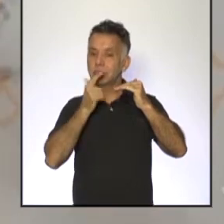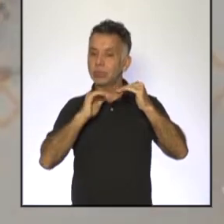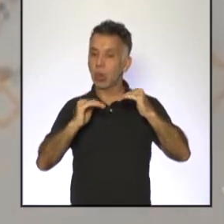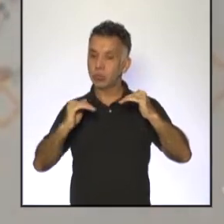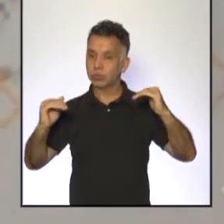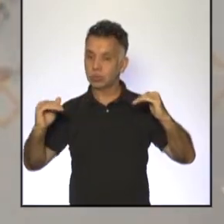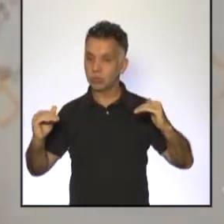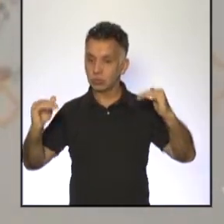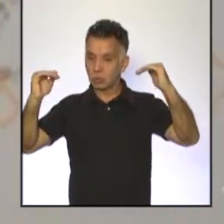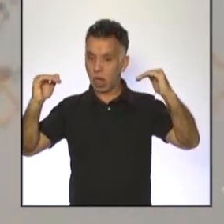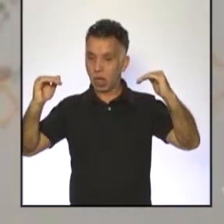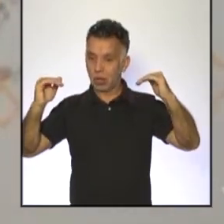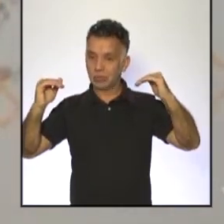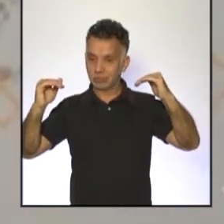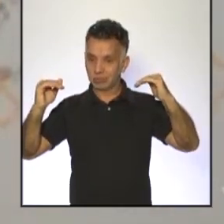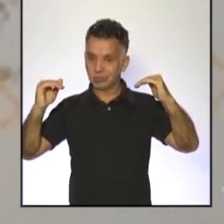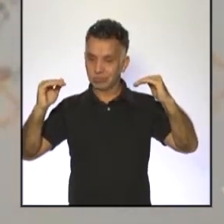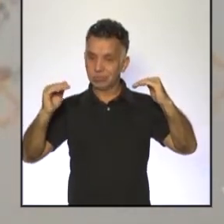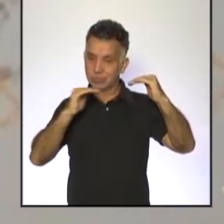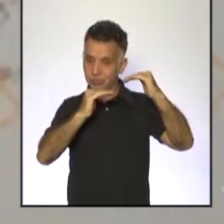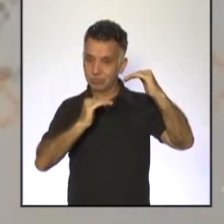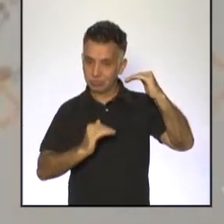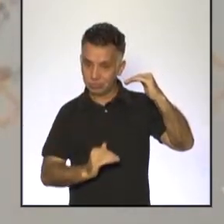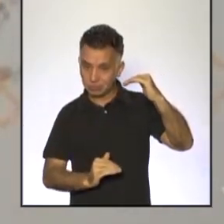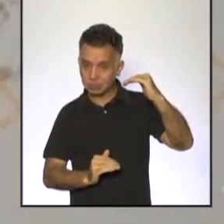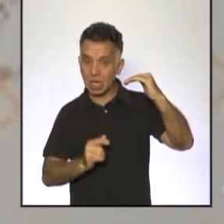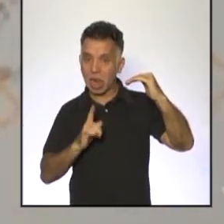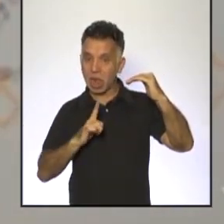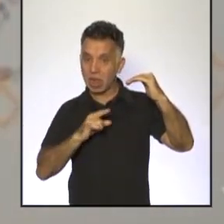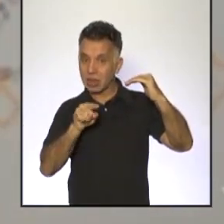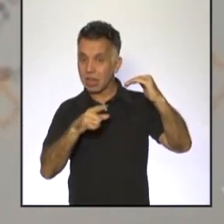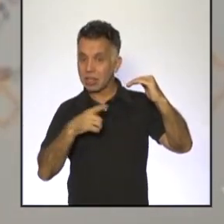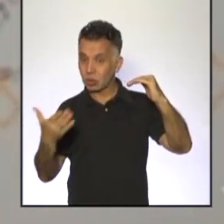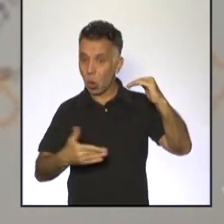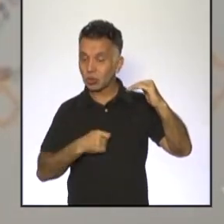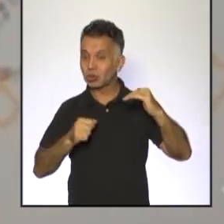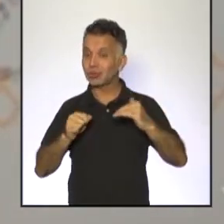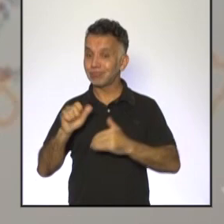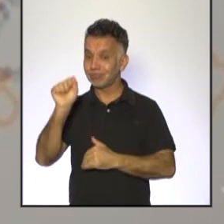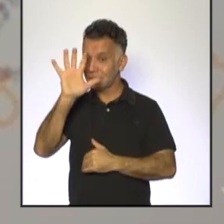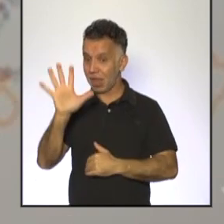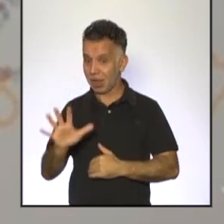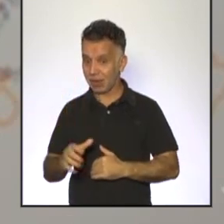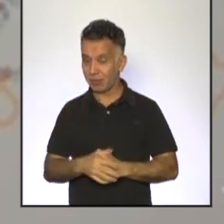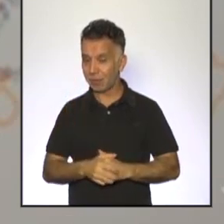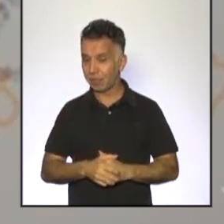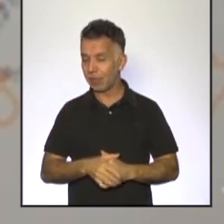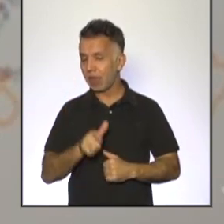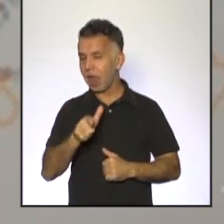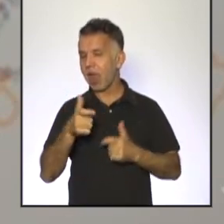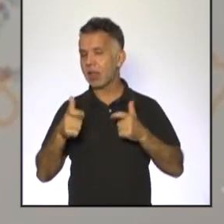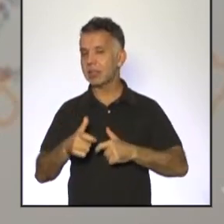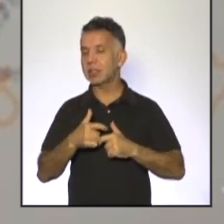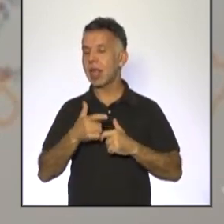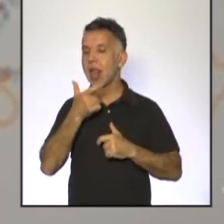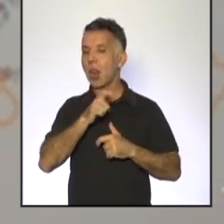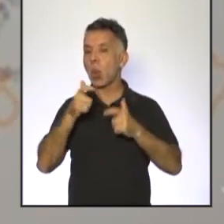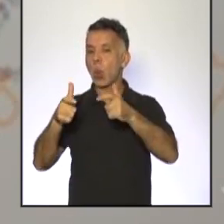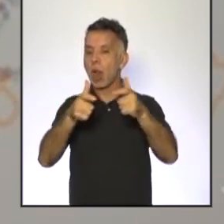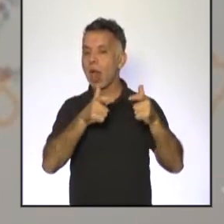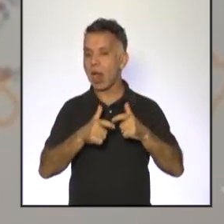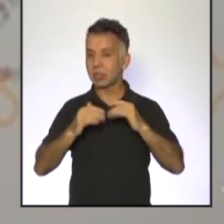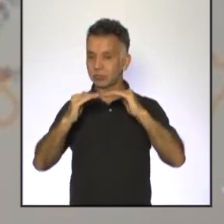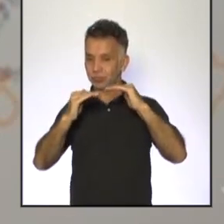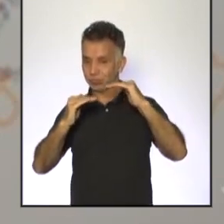e pontos altos, chamados horsts. Isso existe aqui hoje. Essas regiões rebaixadas vão